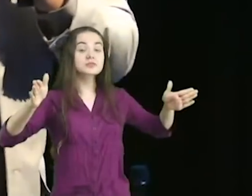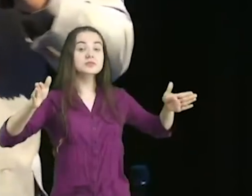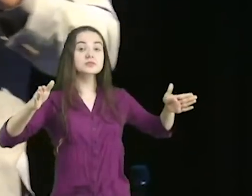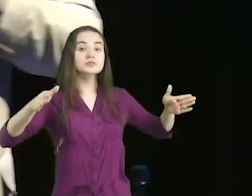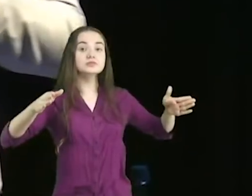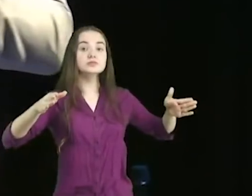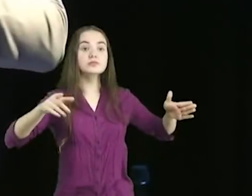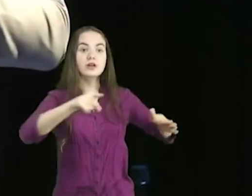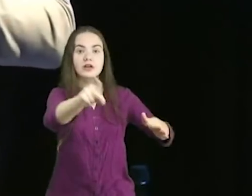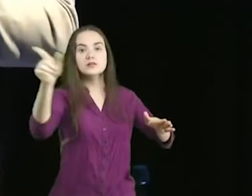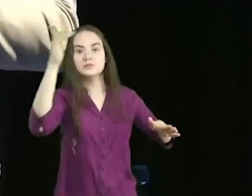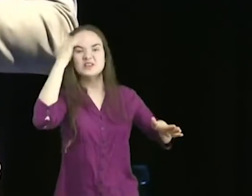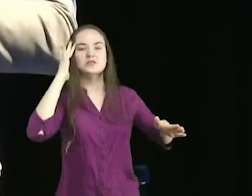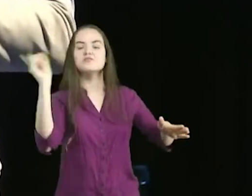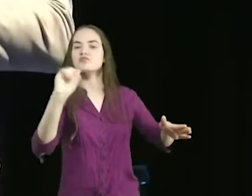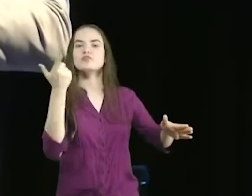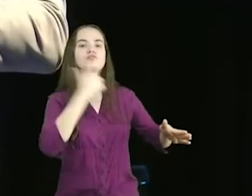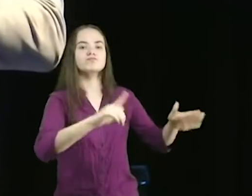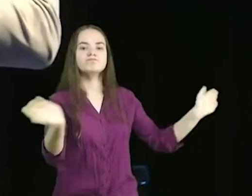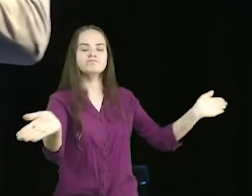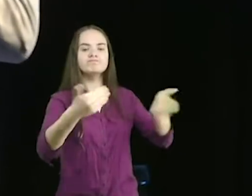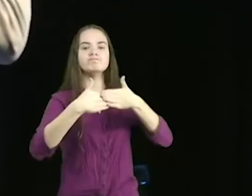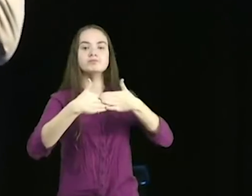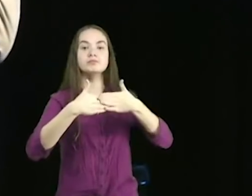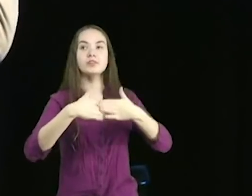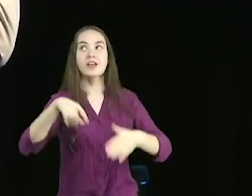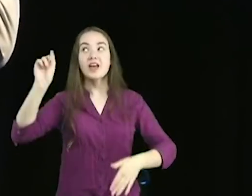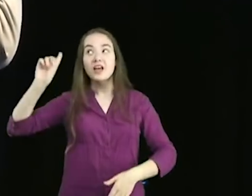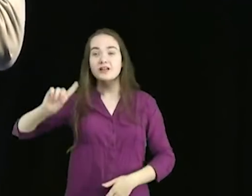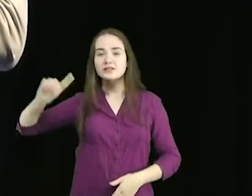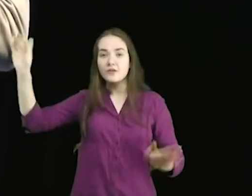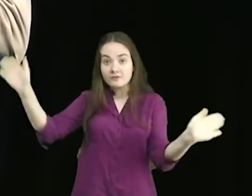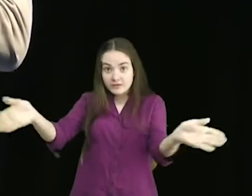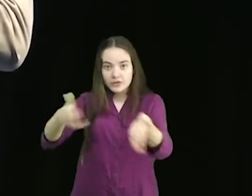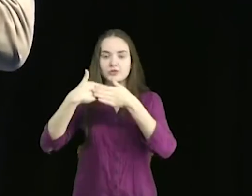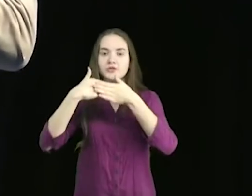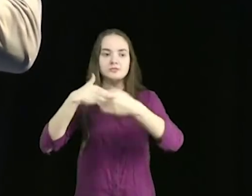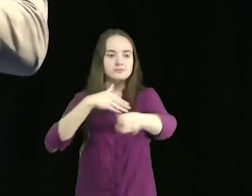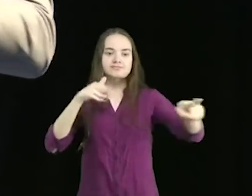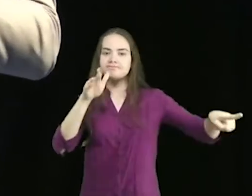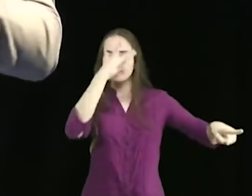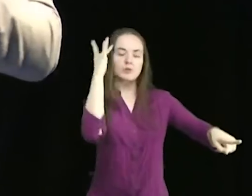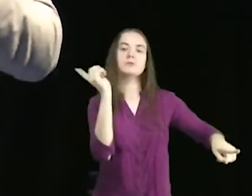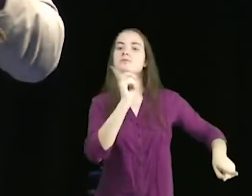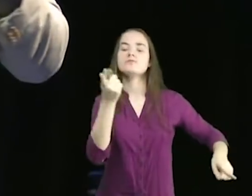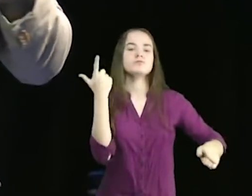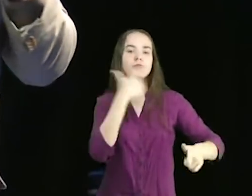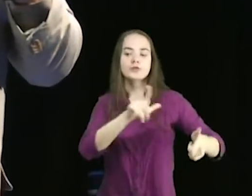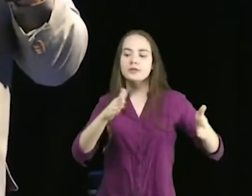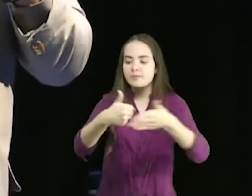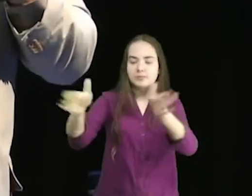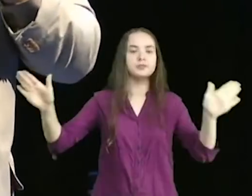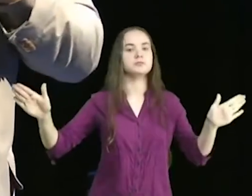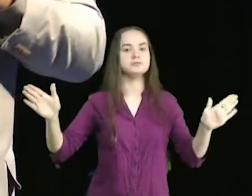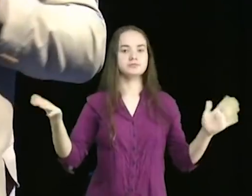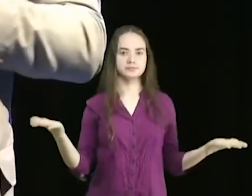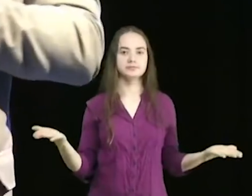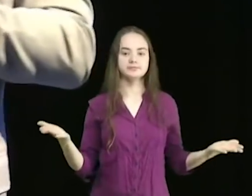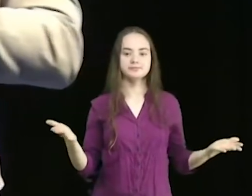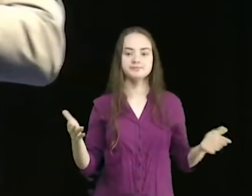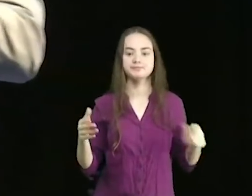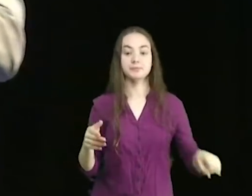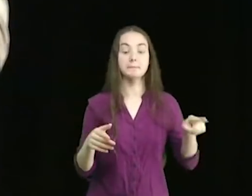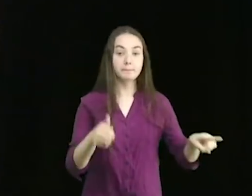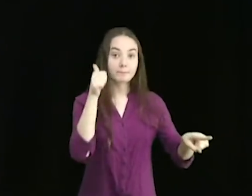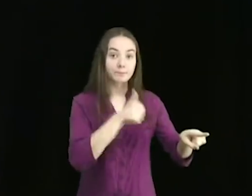ninguém fecha. E porta que Deus fecha, ninguém vai abrir. Essa mulher, essa mãe,